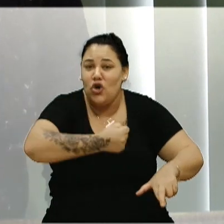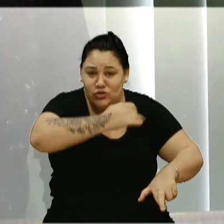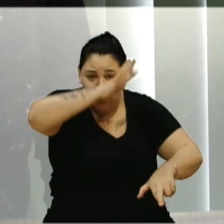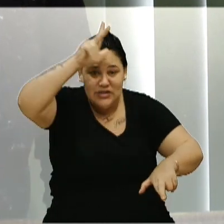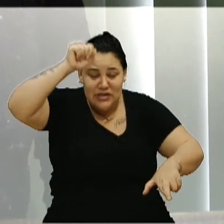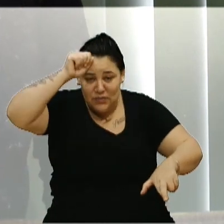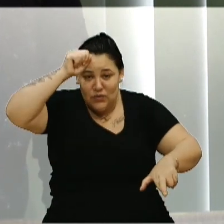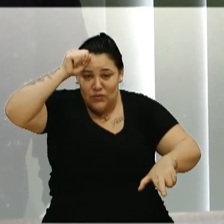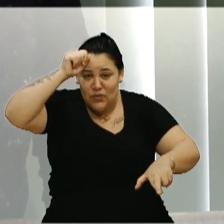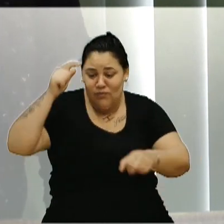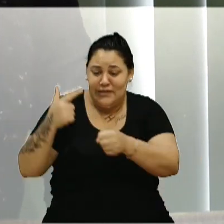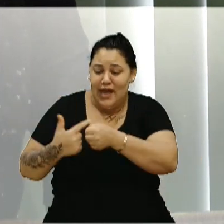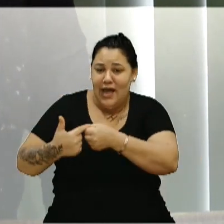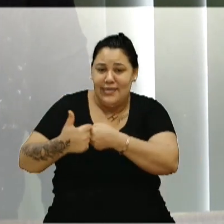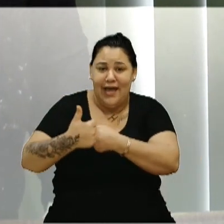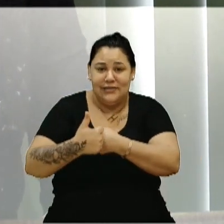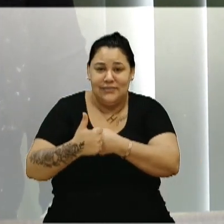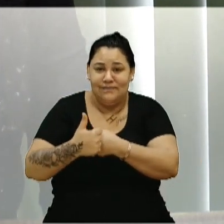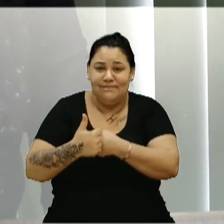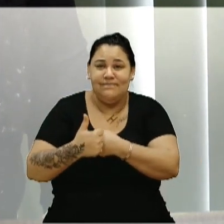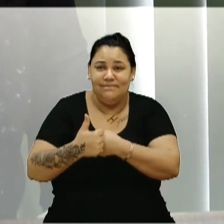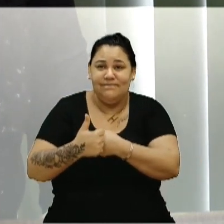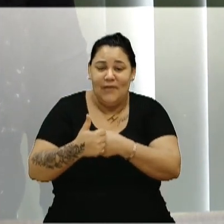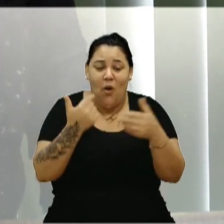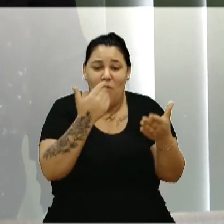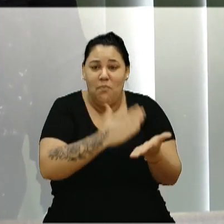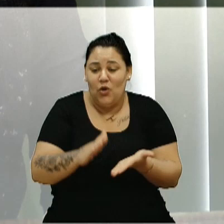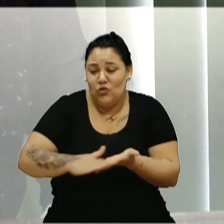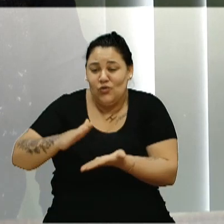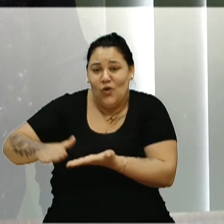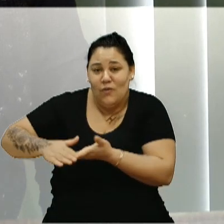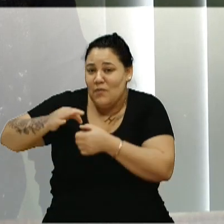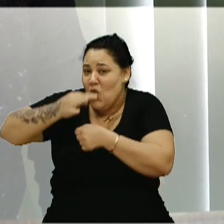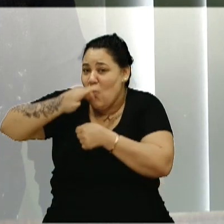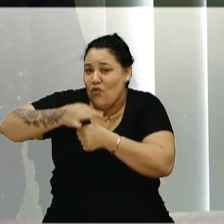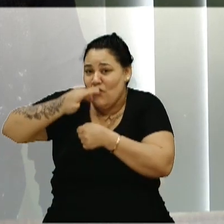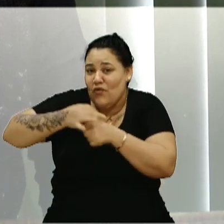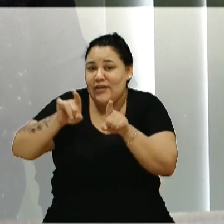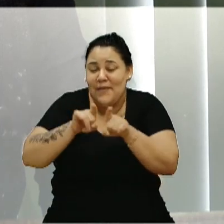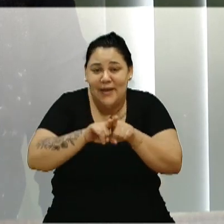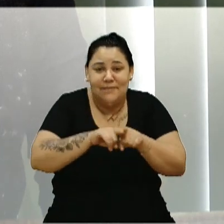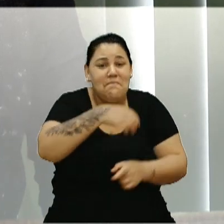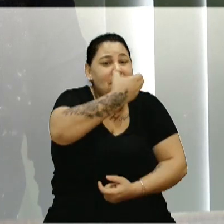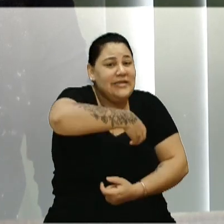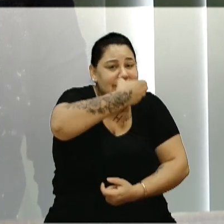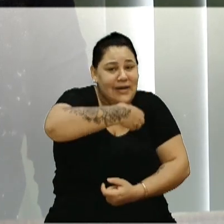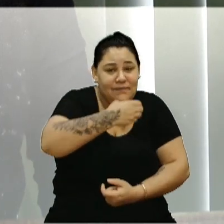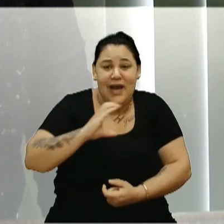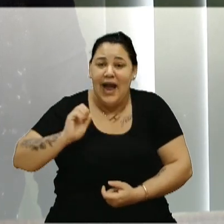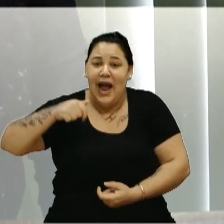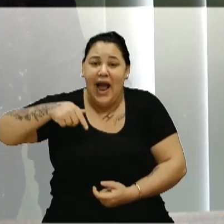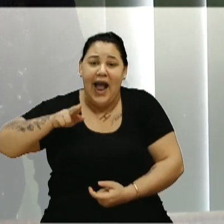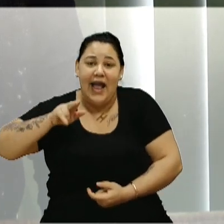superior, notadamente os produtores de uva e de maçã, caqui e